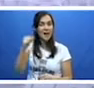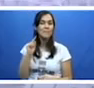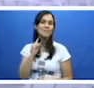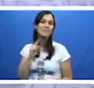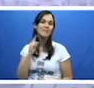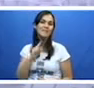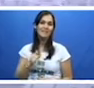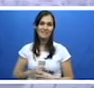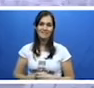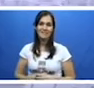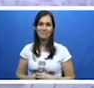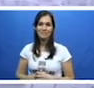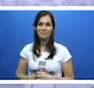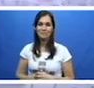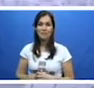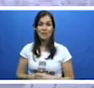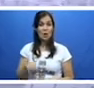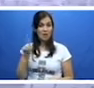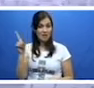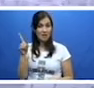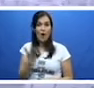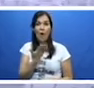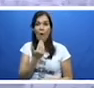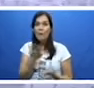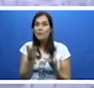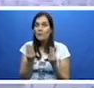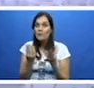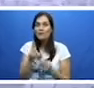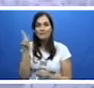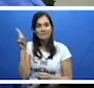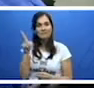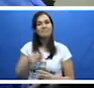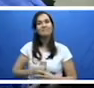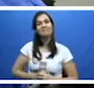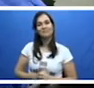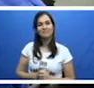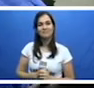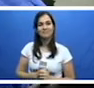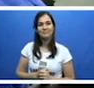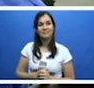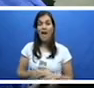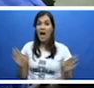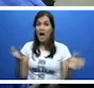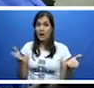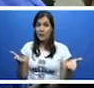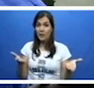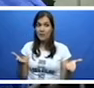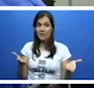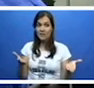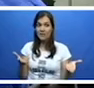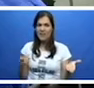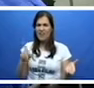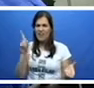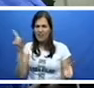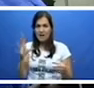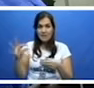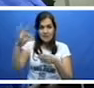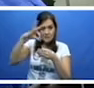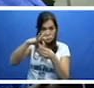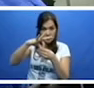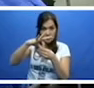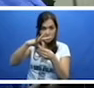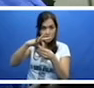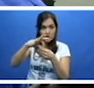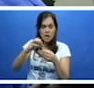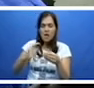é muito comum encontrar festa juninas pessoas que consomem o peão e agora essa sementes que as